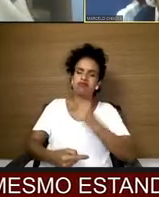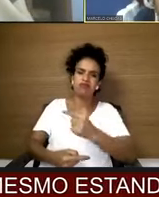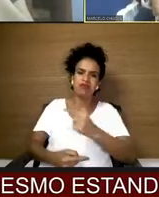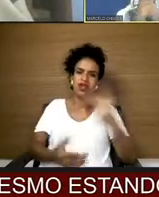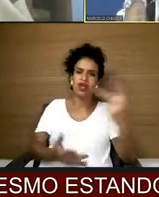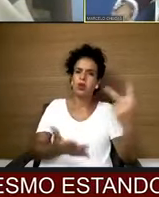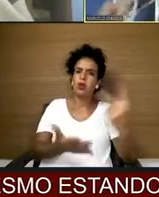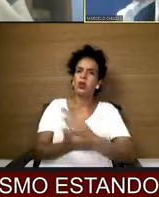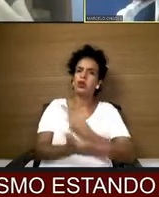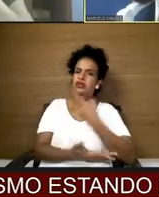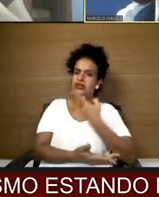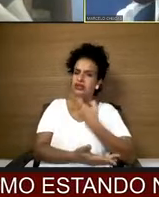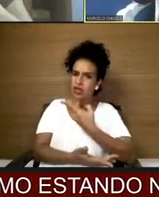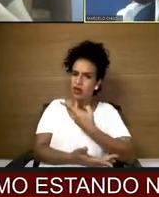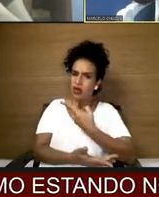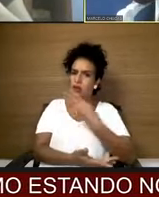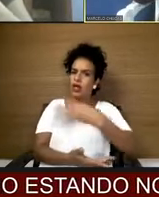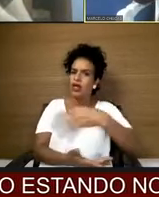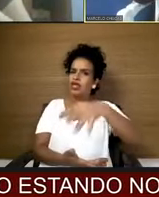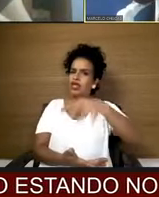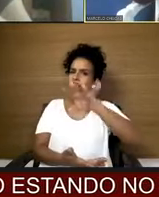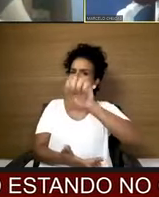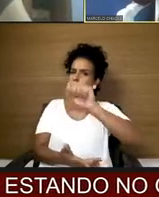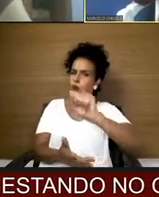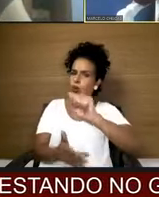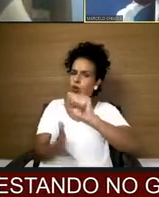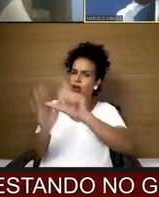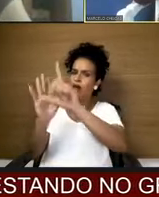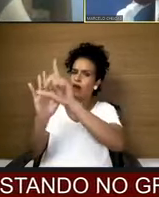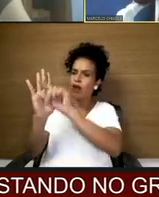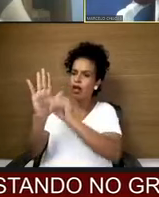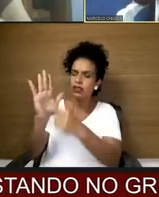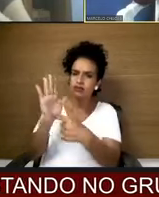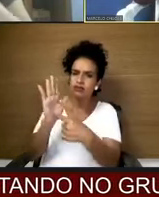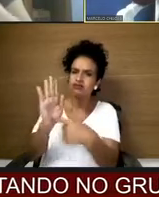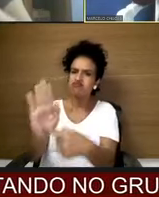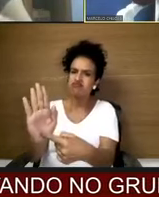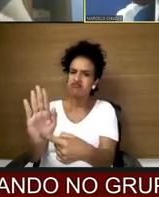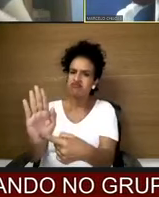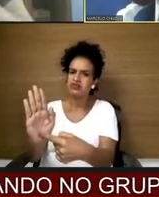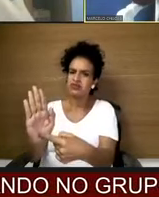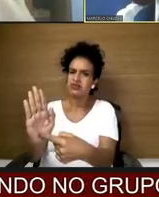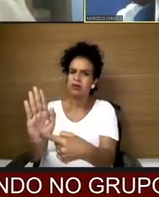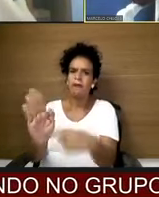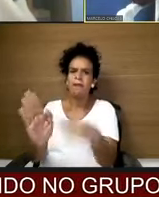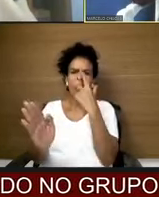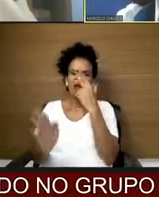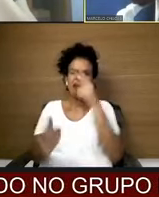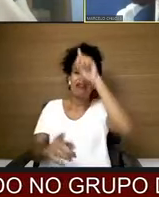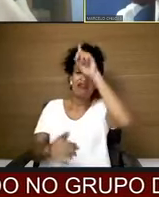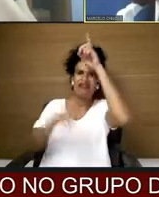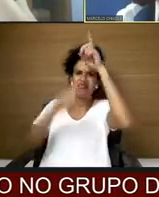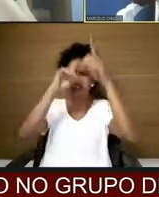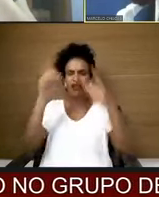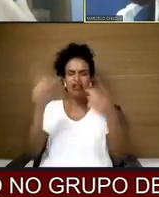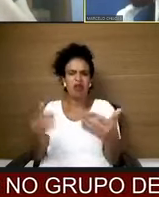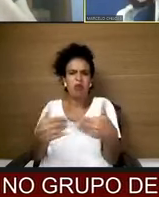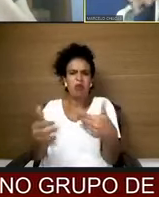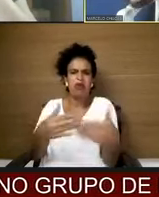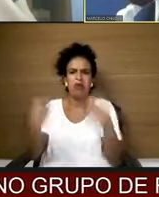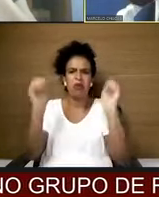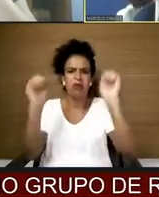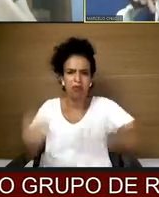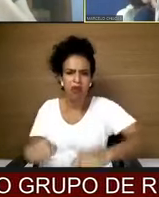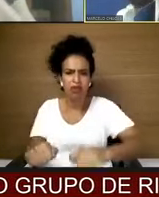dessa resolução 48, eu acho que qualquer coisa para esses caras vale. Qualquer coisa para esses caras vale,